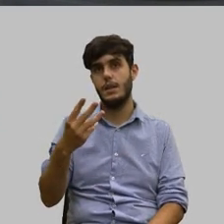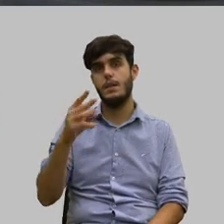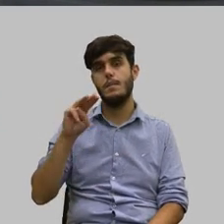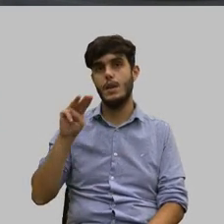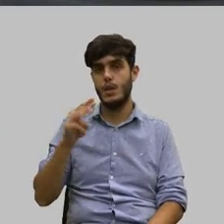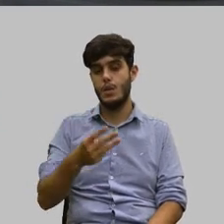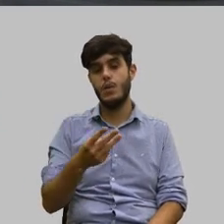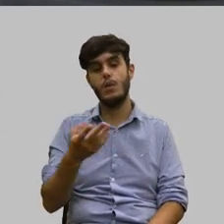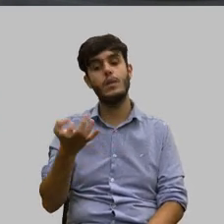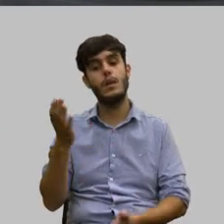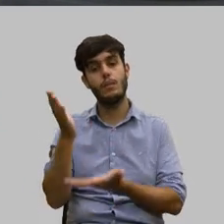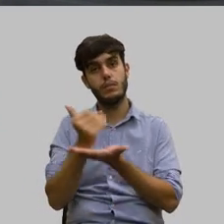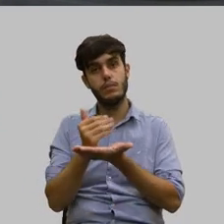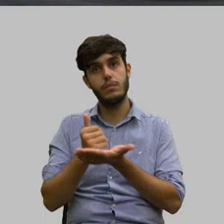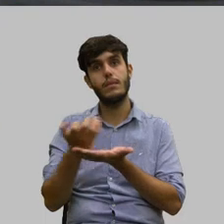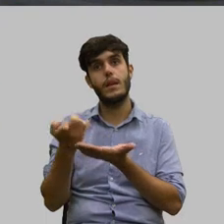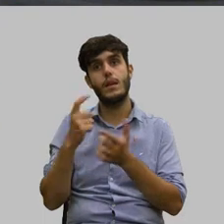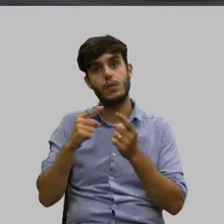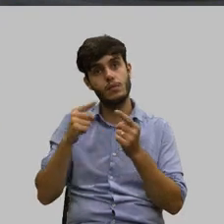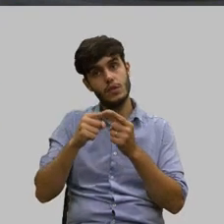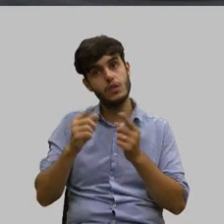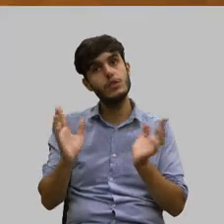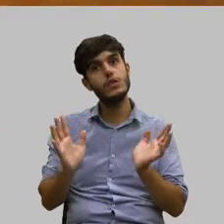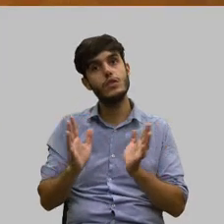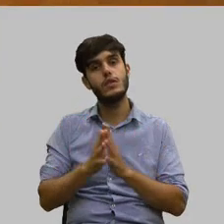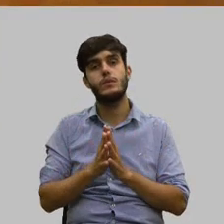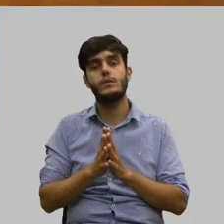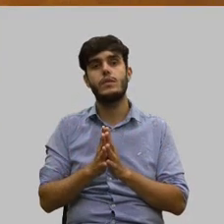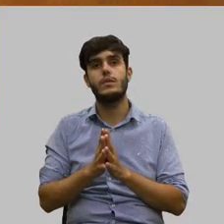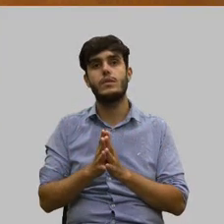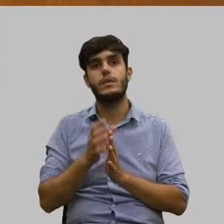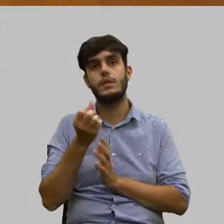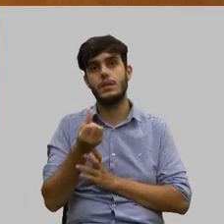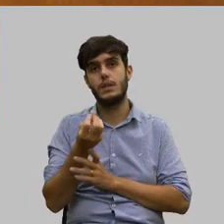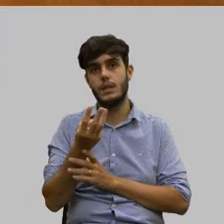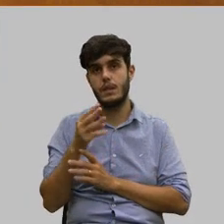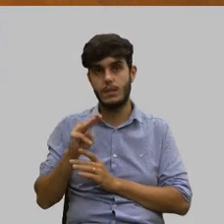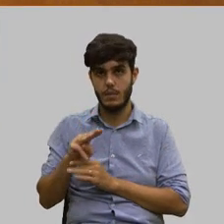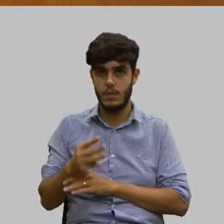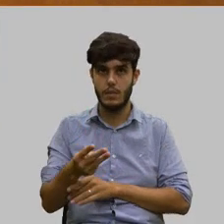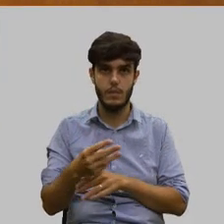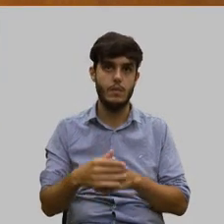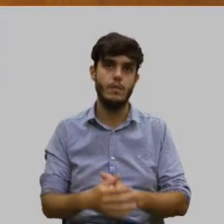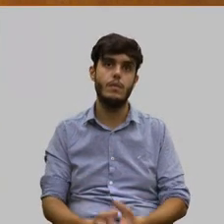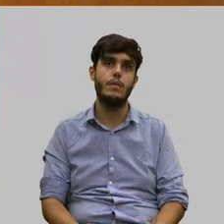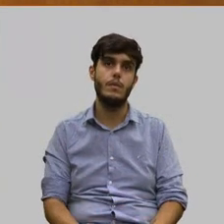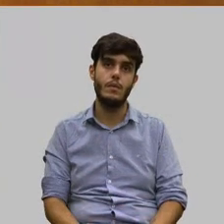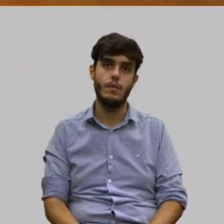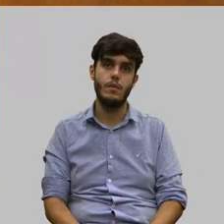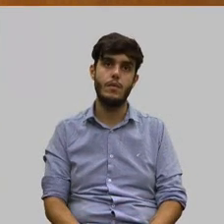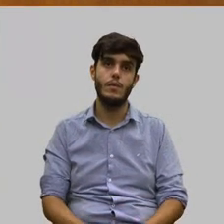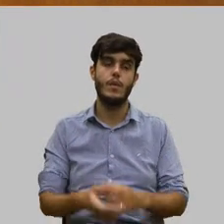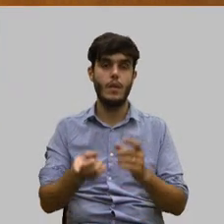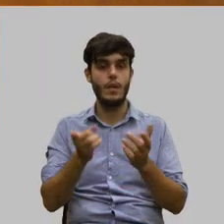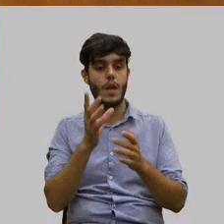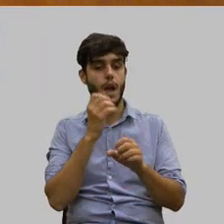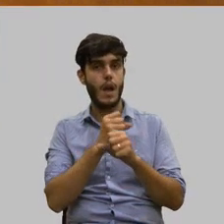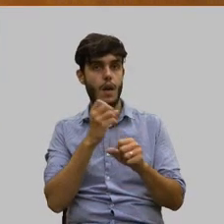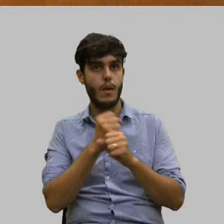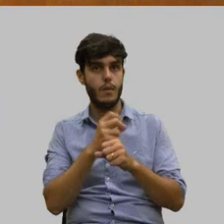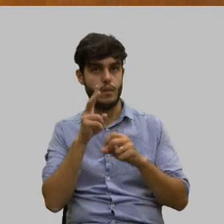isso 2023 24 63 milhões previsto previsto em